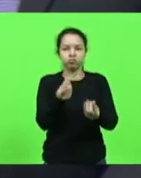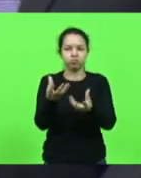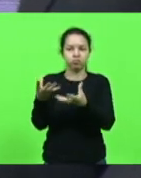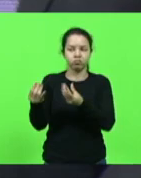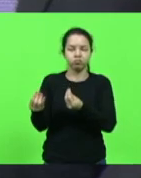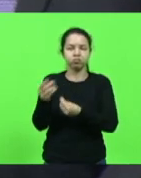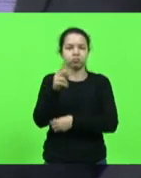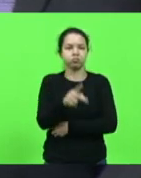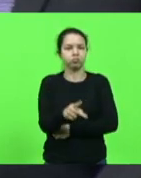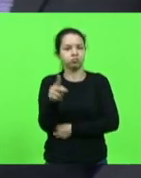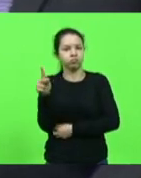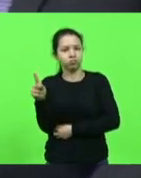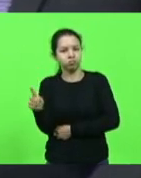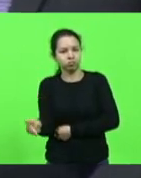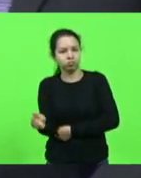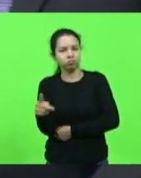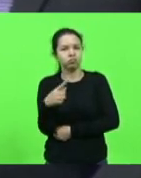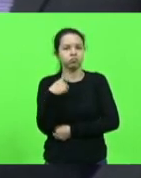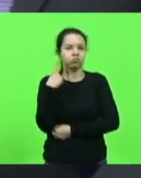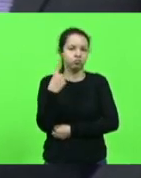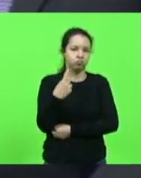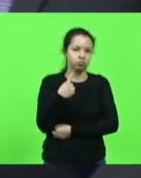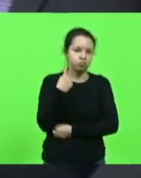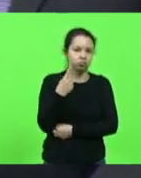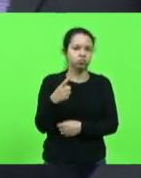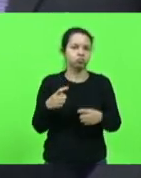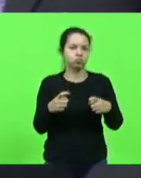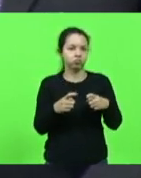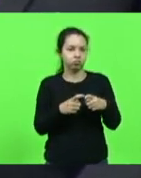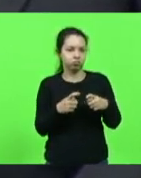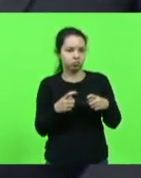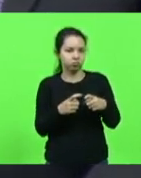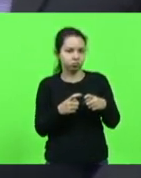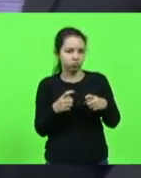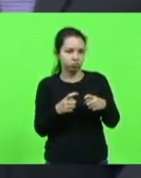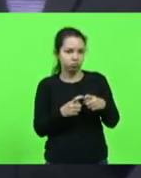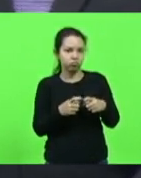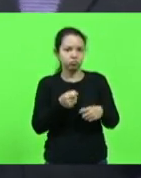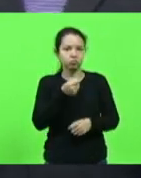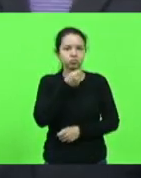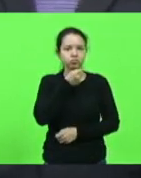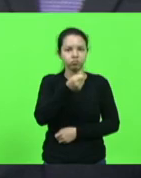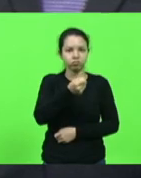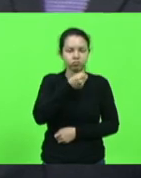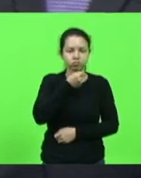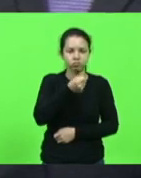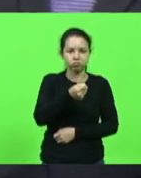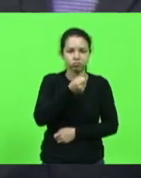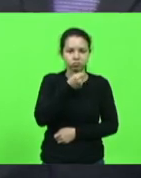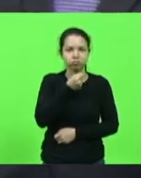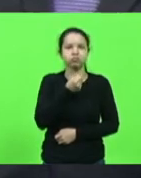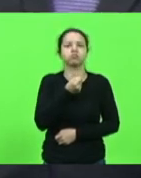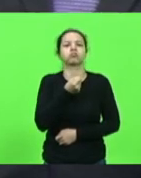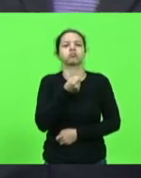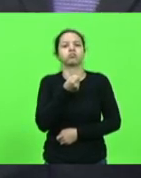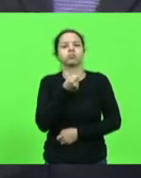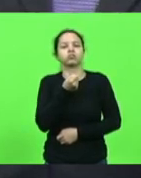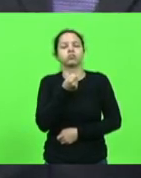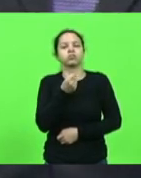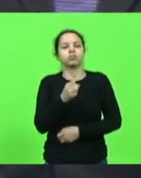os advogados, médicos, jornalistas, magistrados,